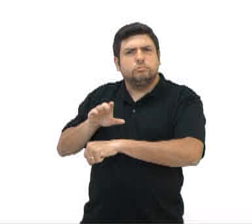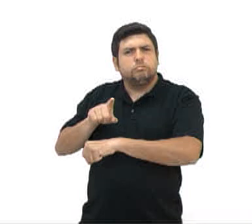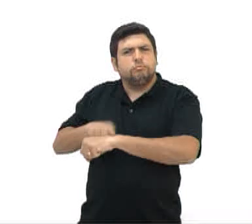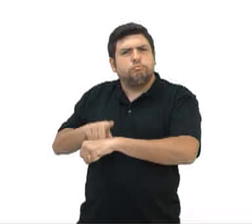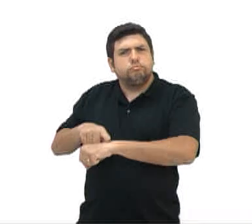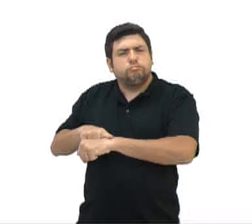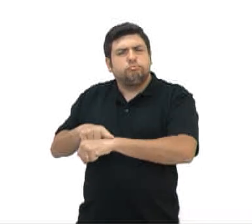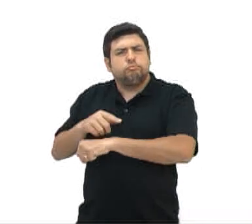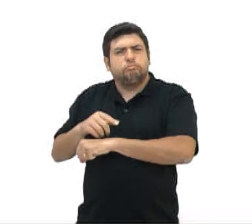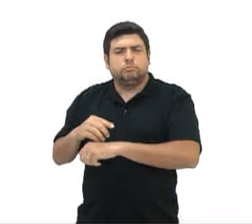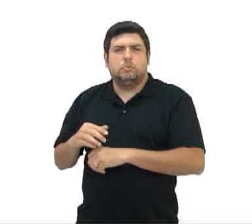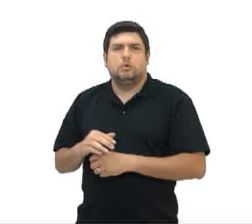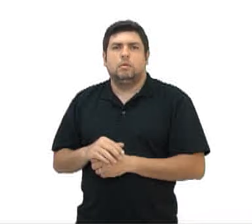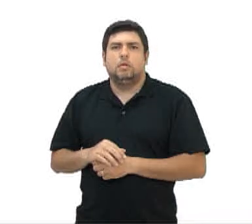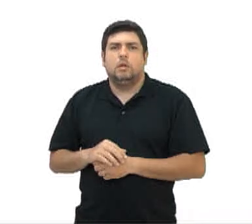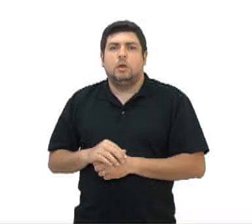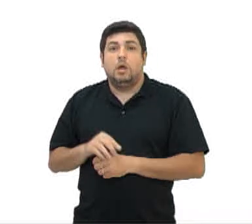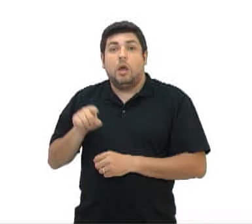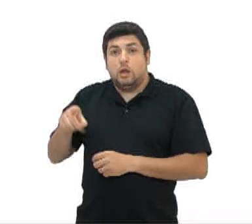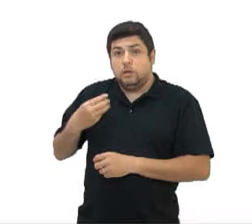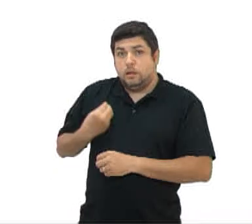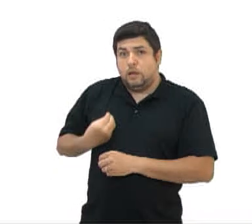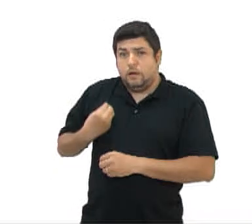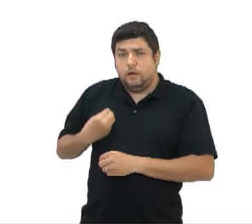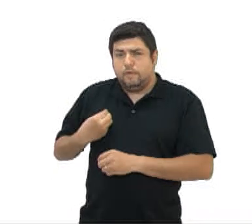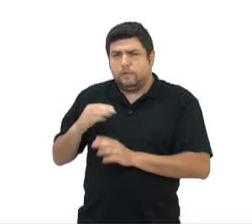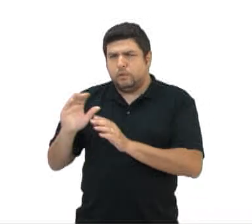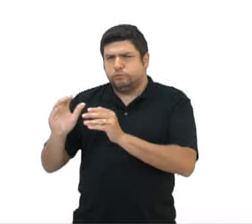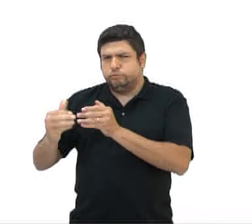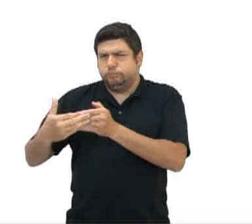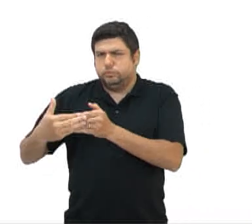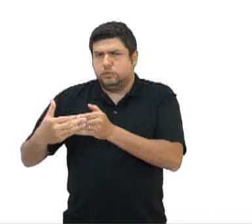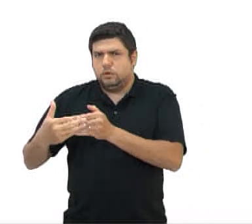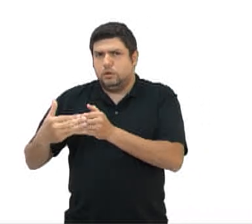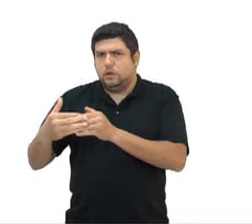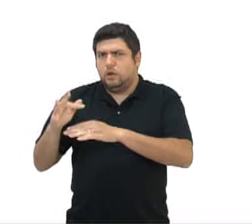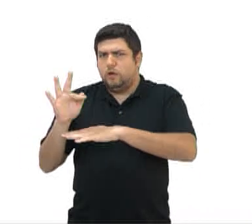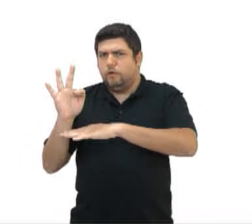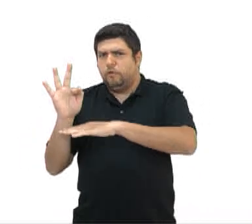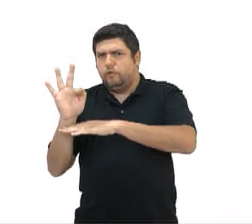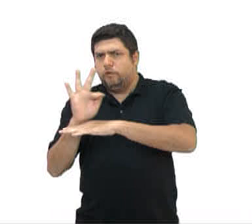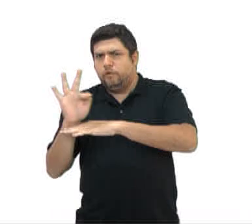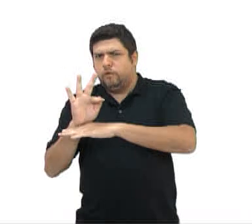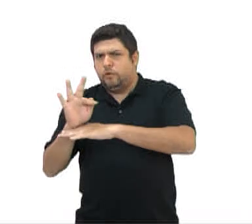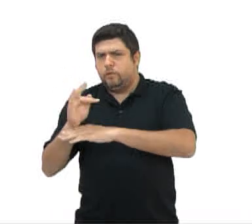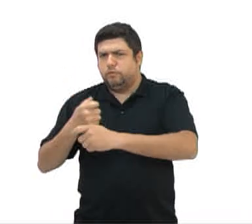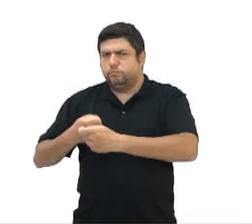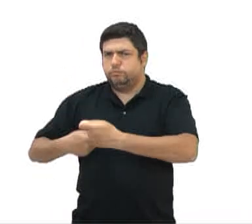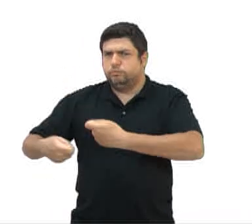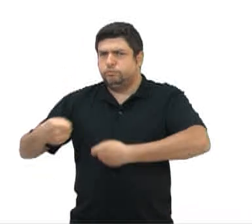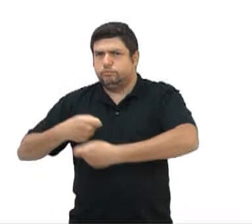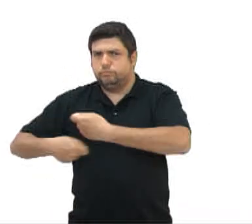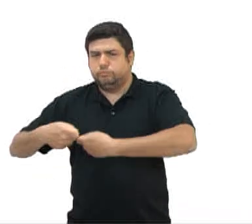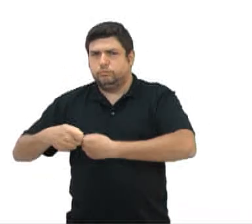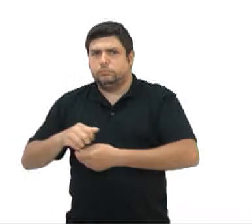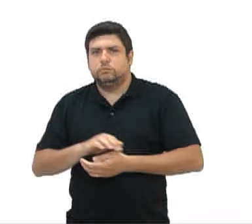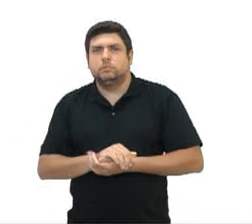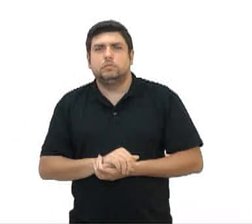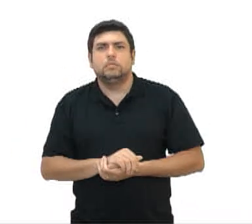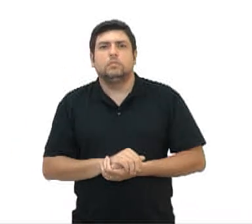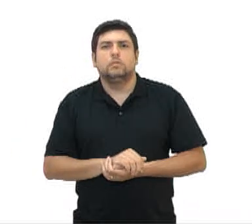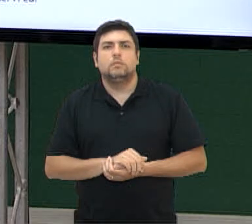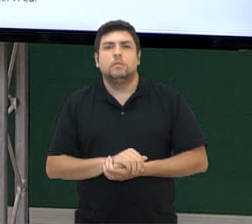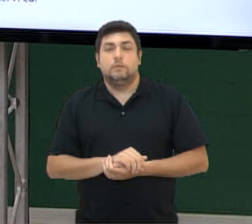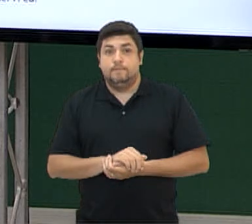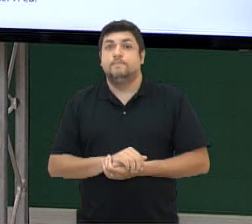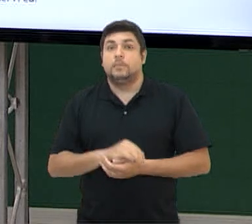vida fechada e formalmente administrada. Goffman, 2008. Então, essa é uma definição